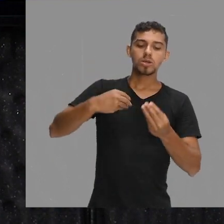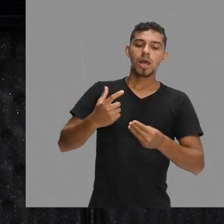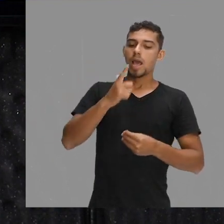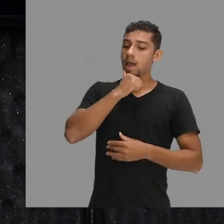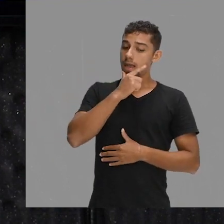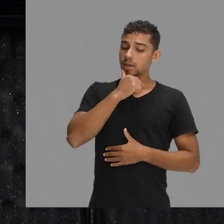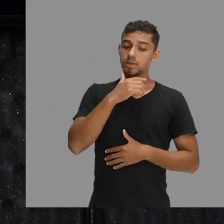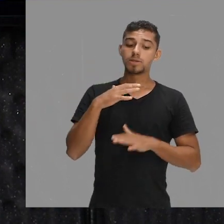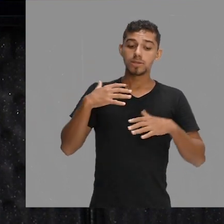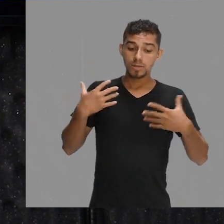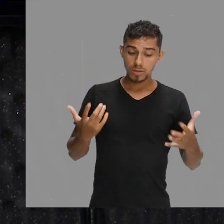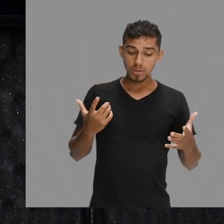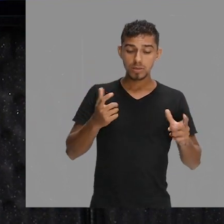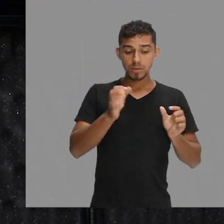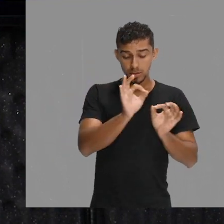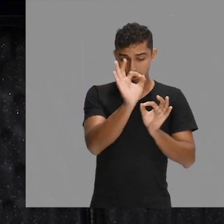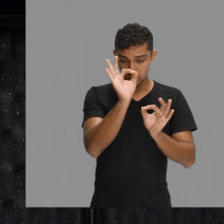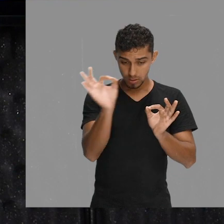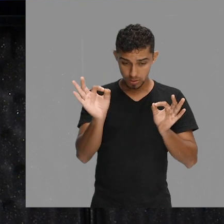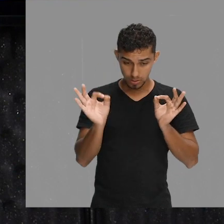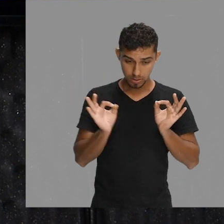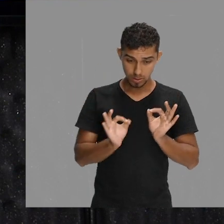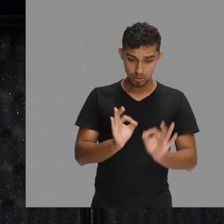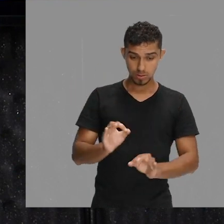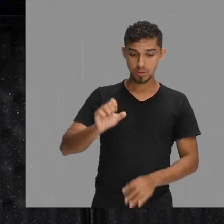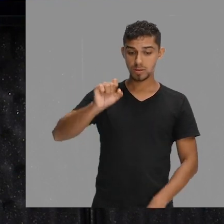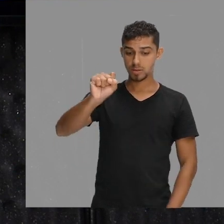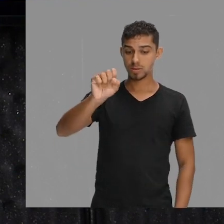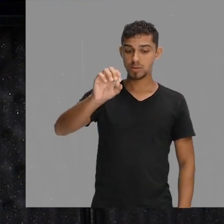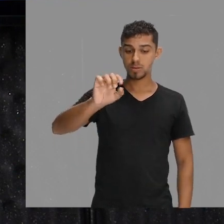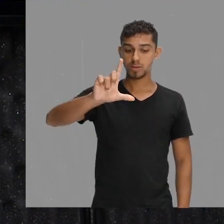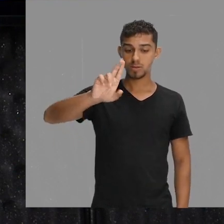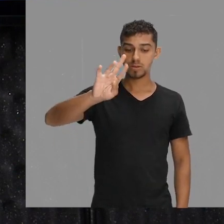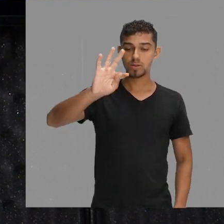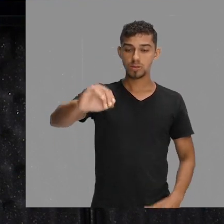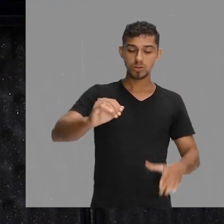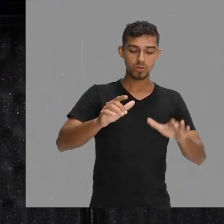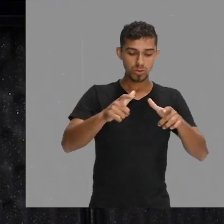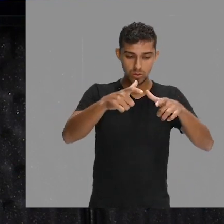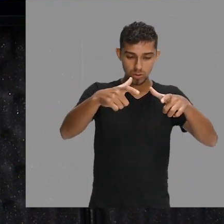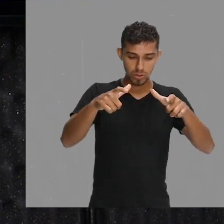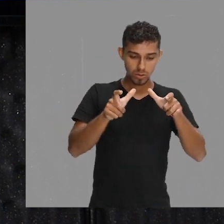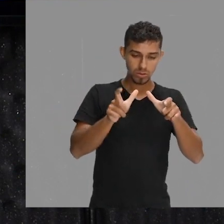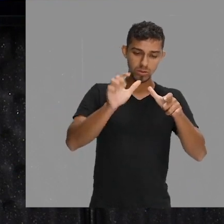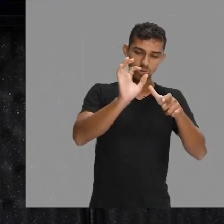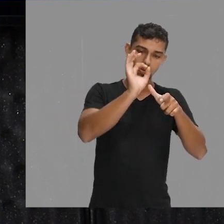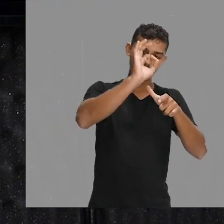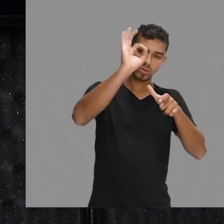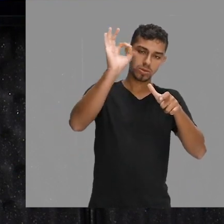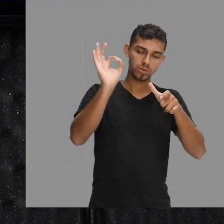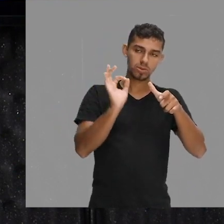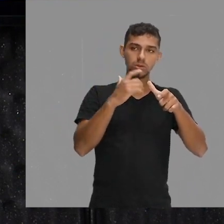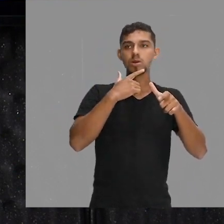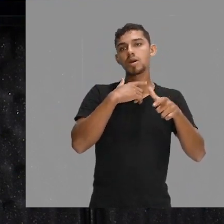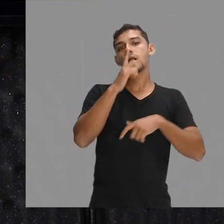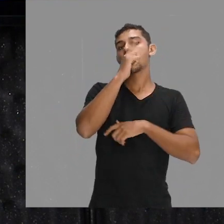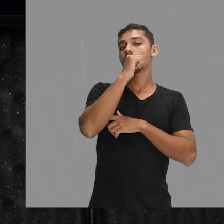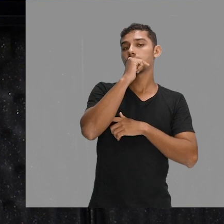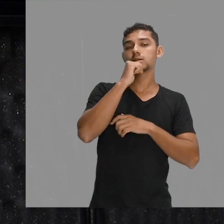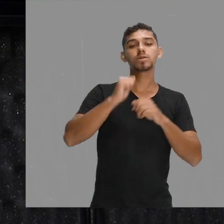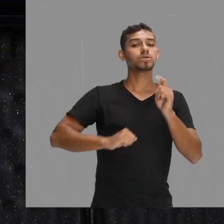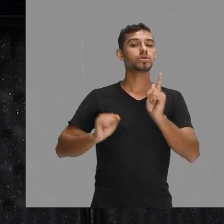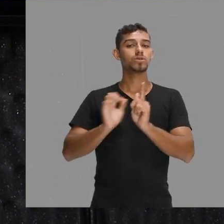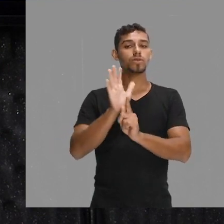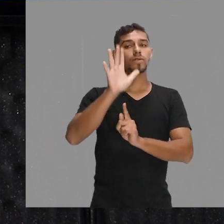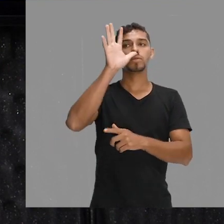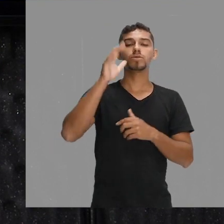e vou ter partículas desse soluto na superfície, justamente na fronteira entre a região líquida e a região